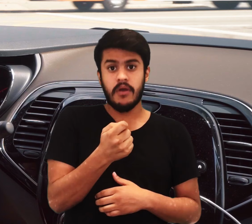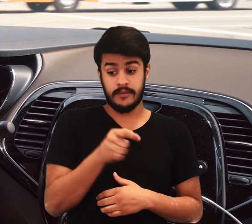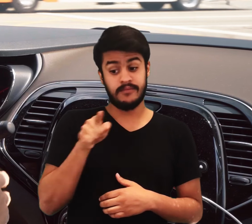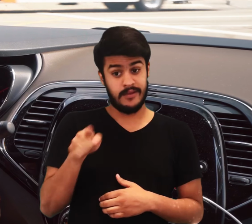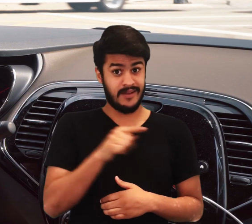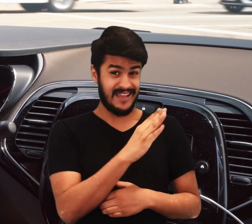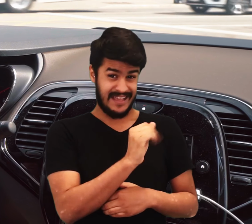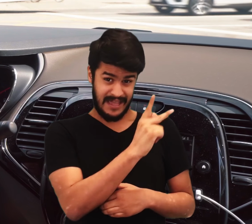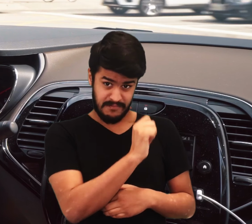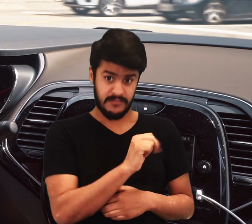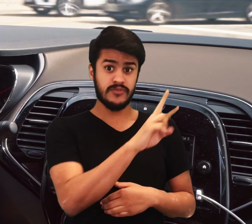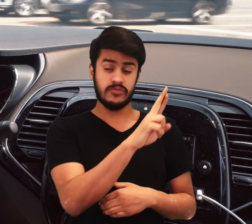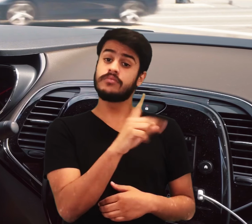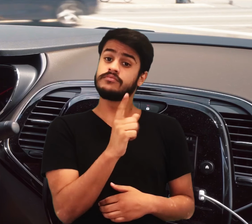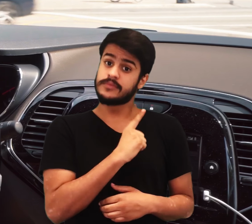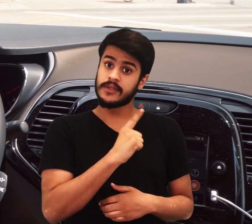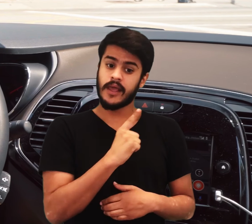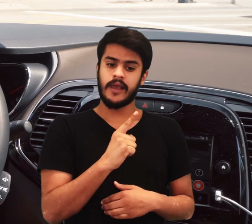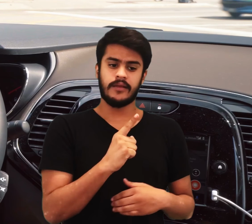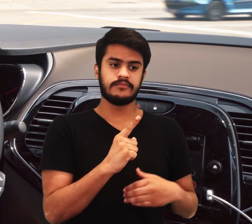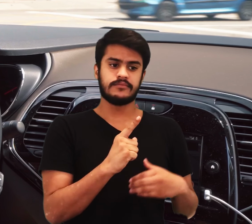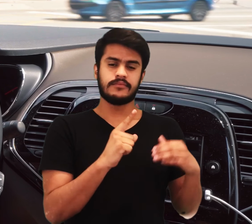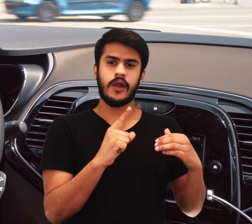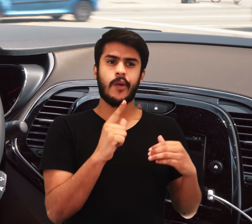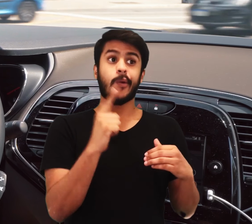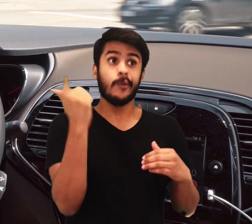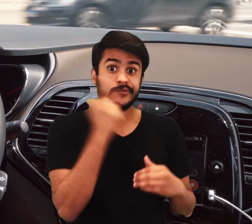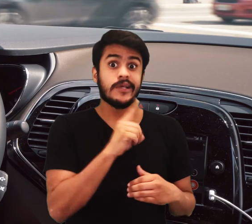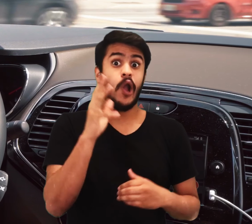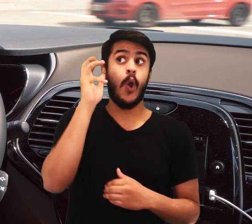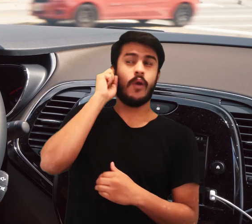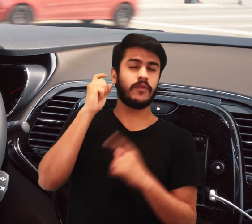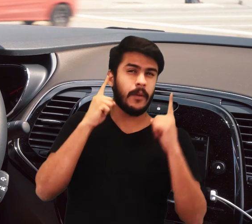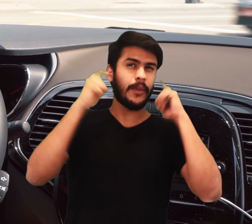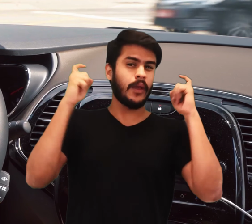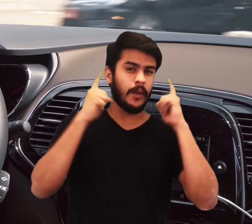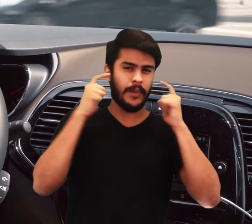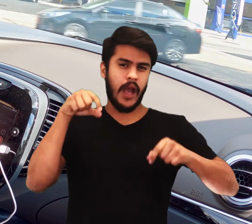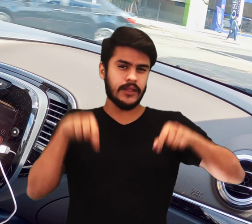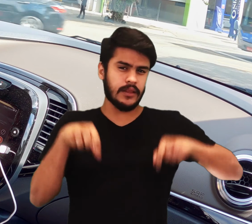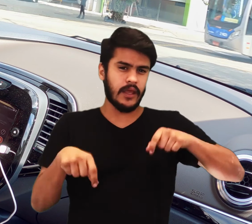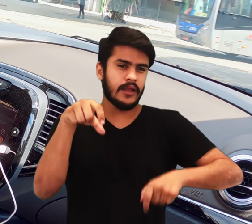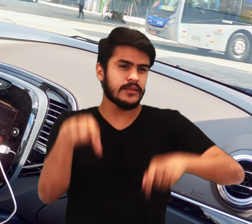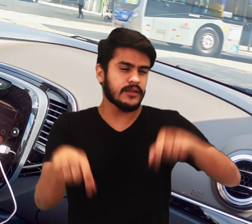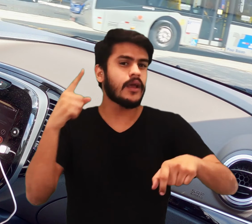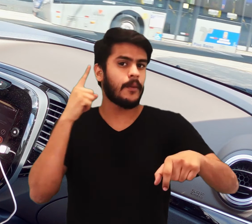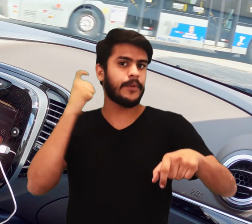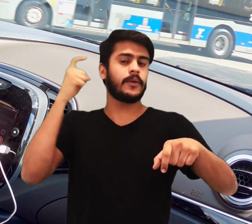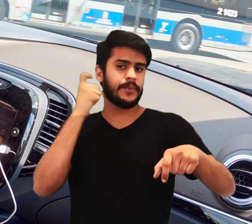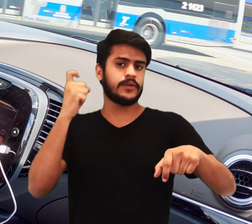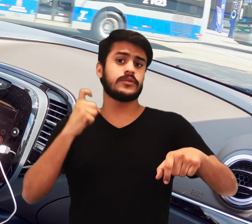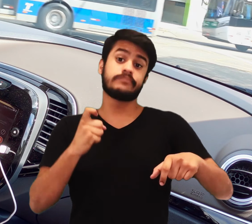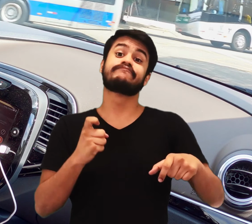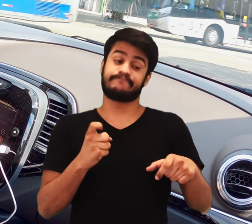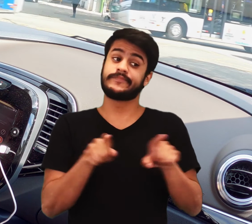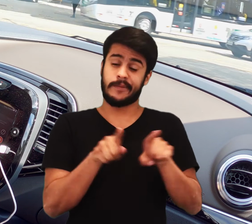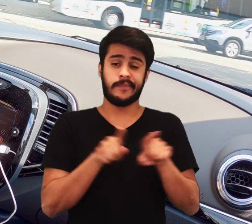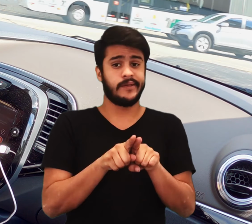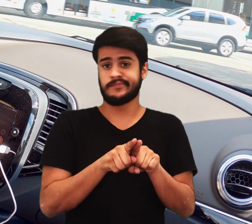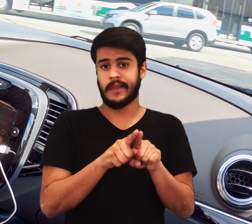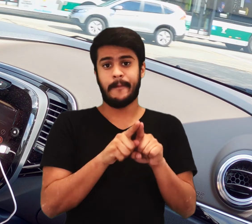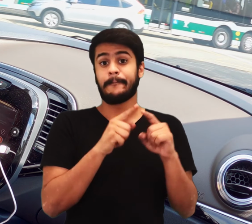Captur tem essa característica, né? De você ter uma presença sonora da suspensão lidando com impactos, que é, inclusive,